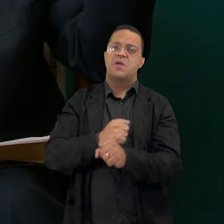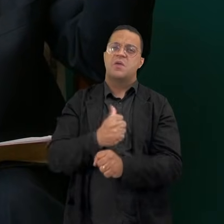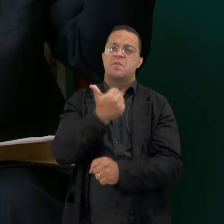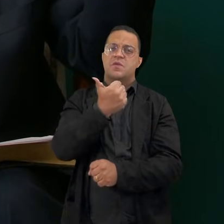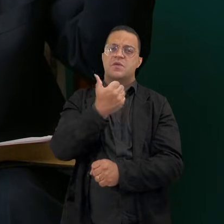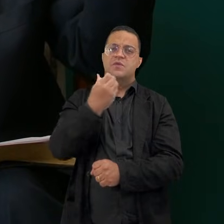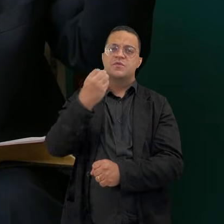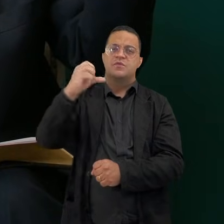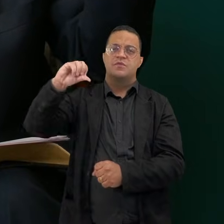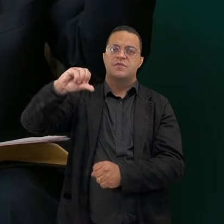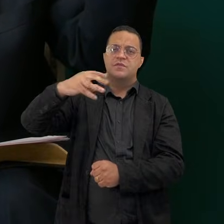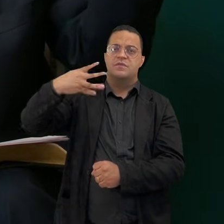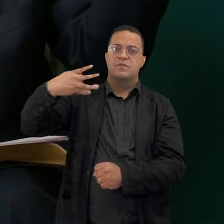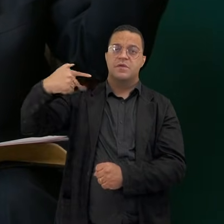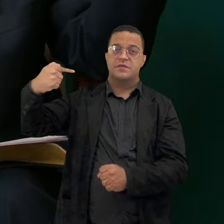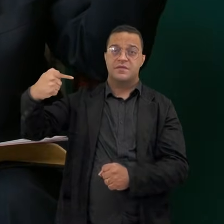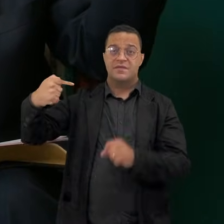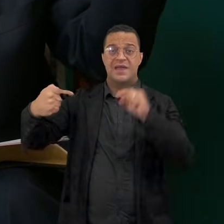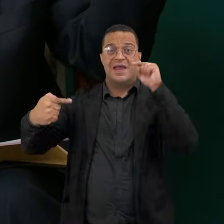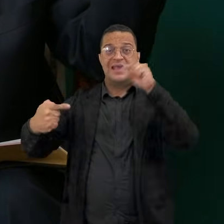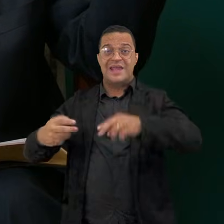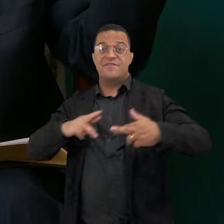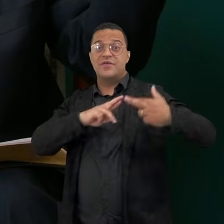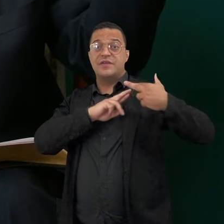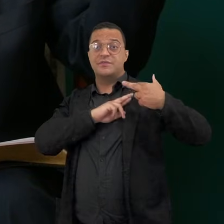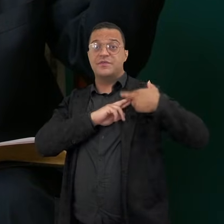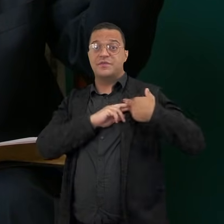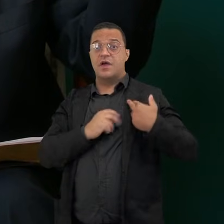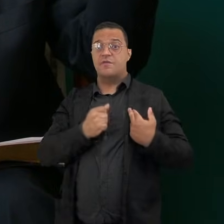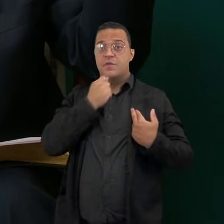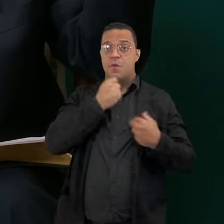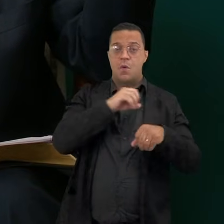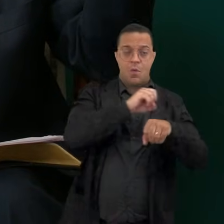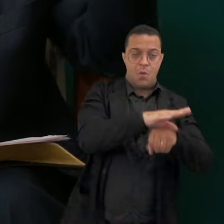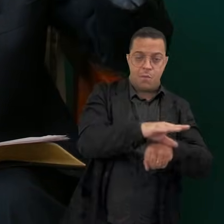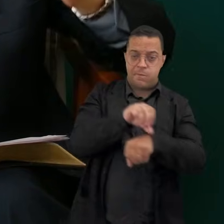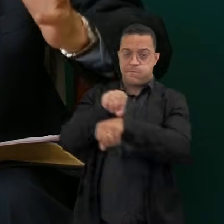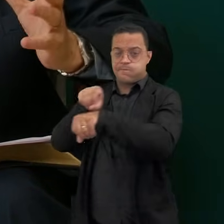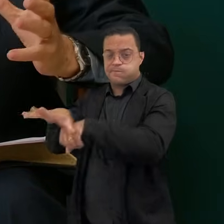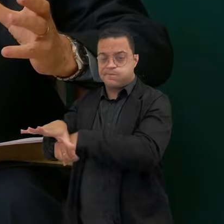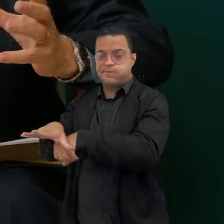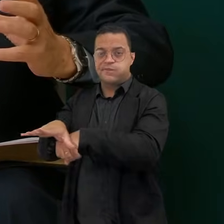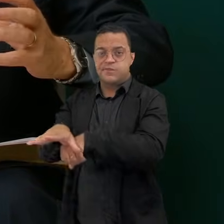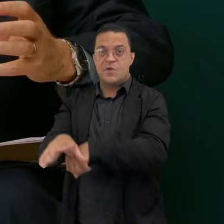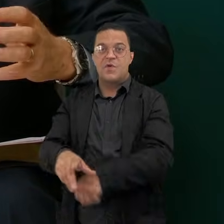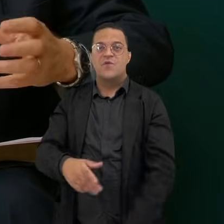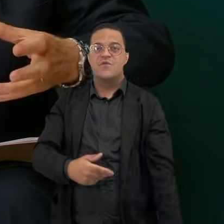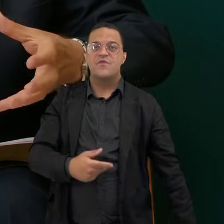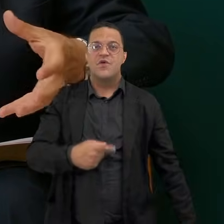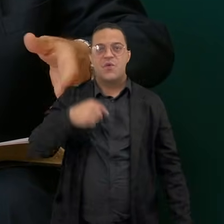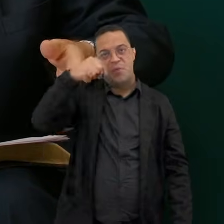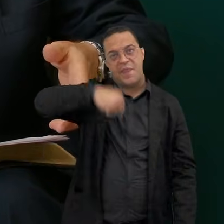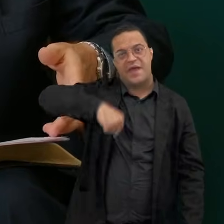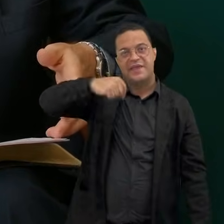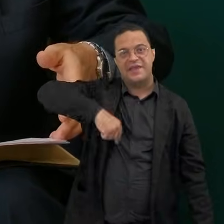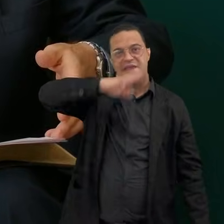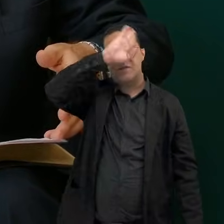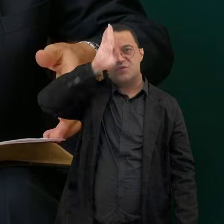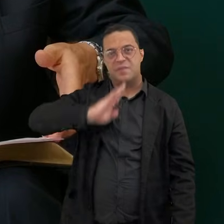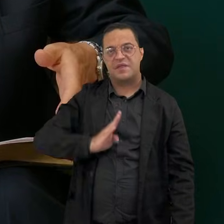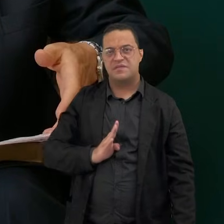presidiu foi um brasileiro, Oswaldo Aranha. E, inclusive, ele não tinha assim, um conhecimento mais profundo